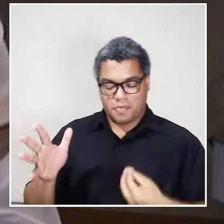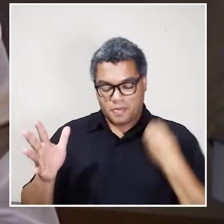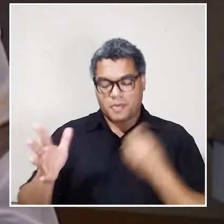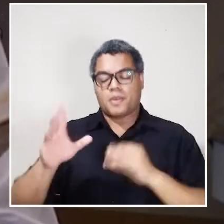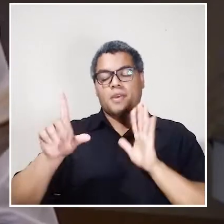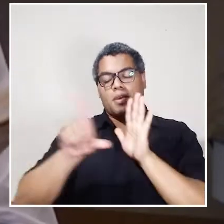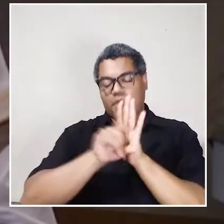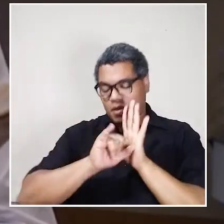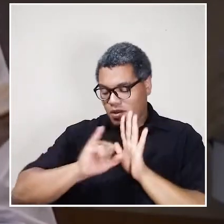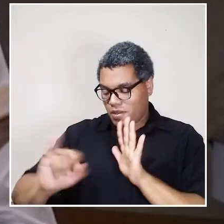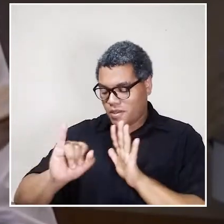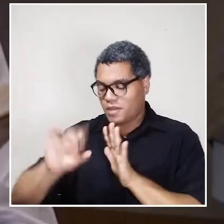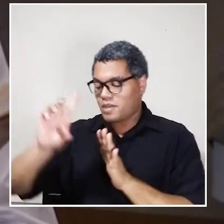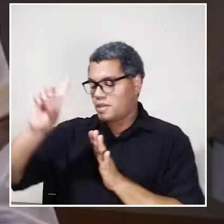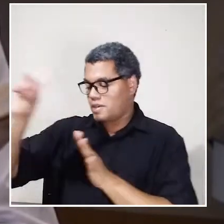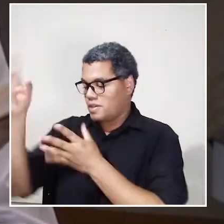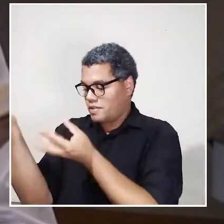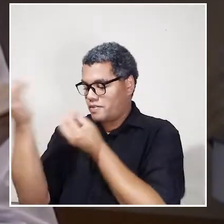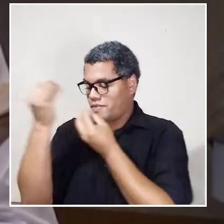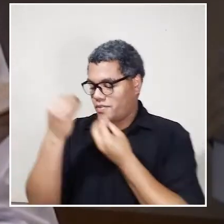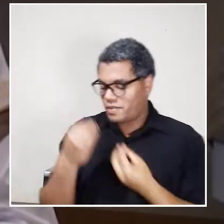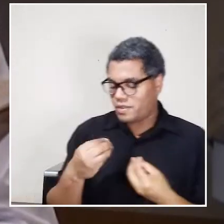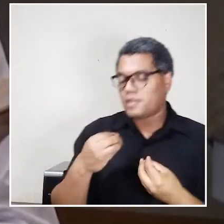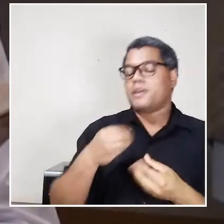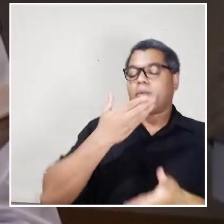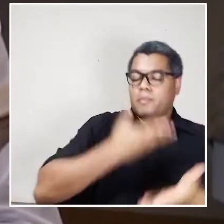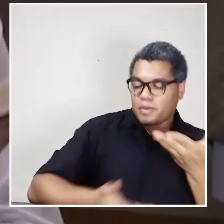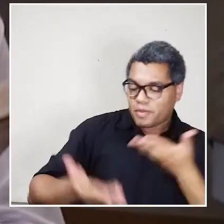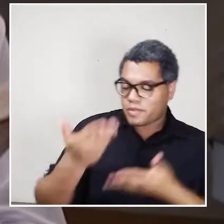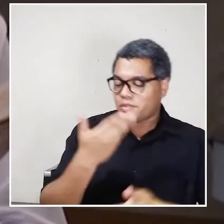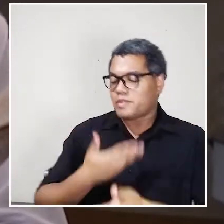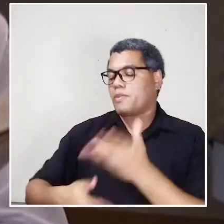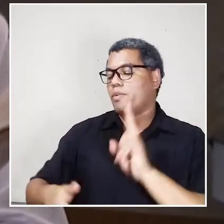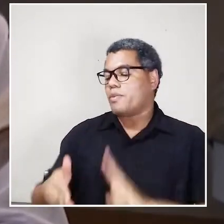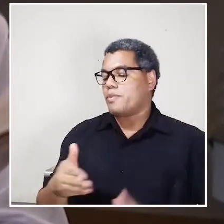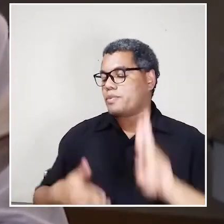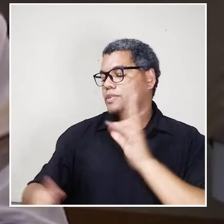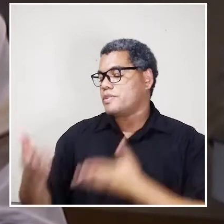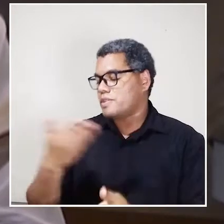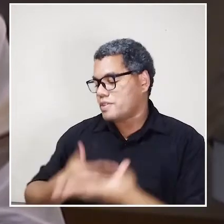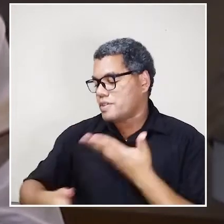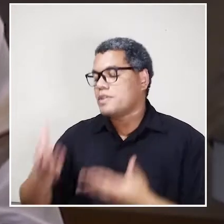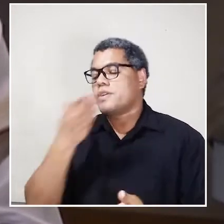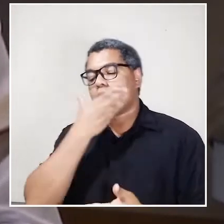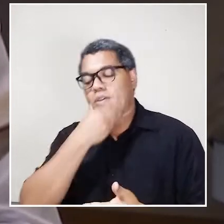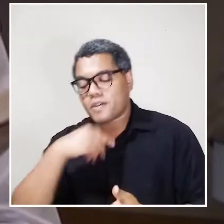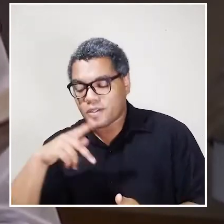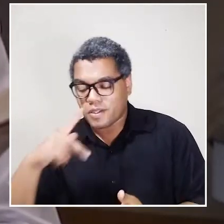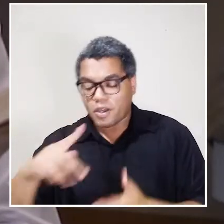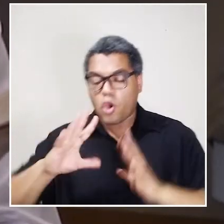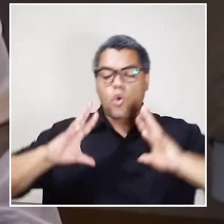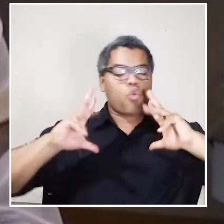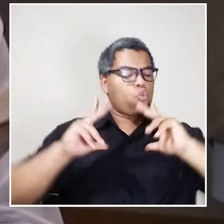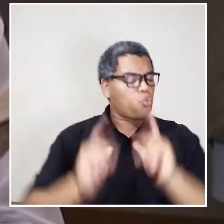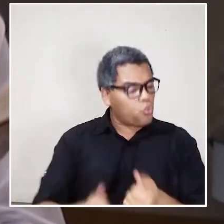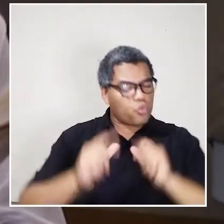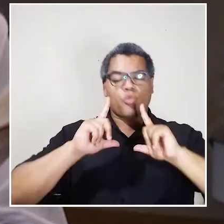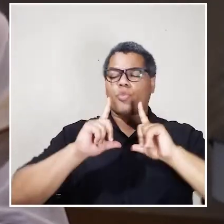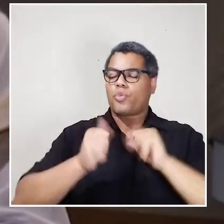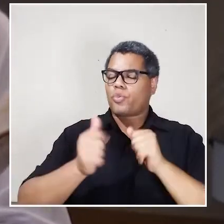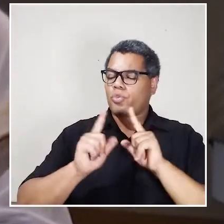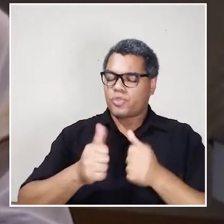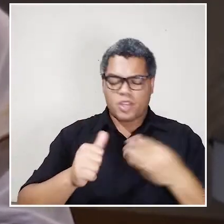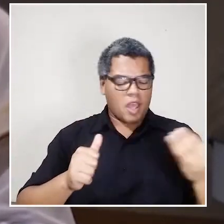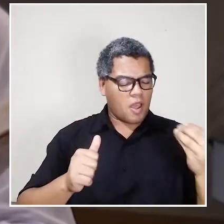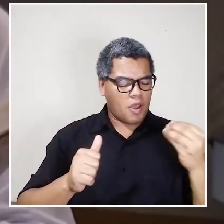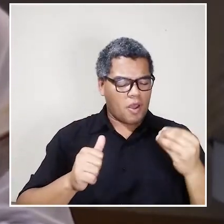suas leis, que nos deu por intermédio de seus servos os profetas. Sim, todo Israel transgrediu a